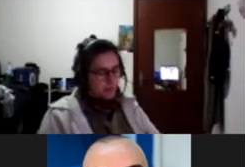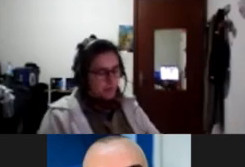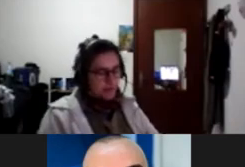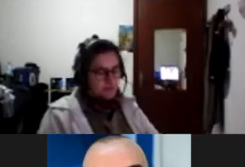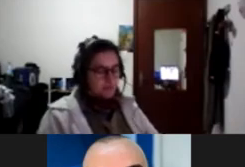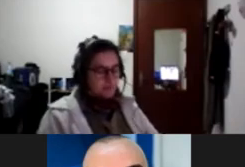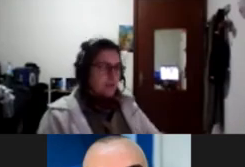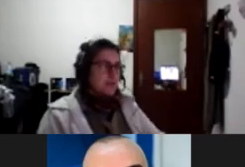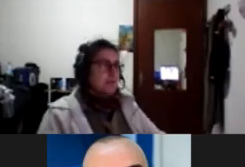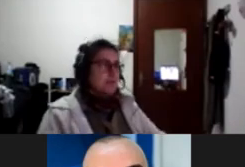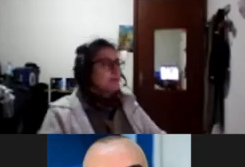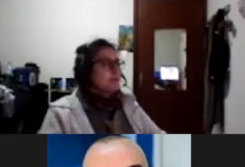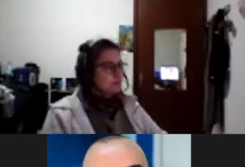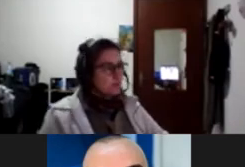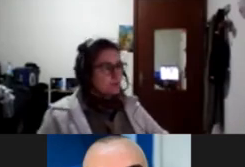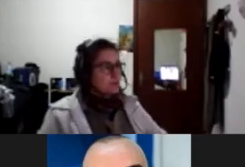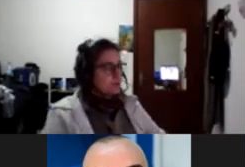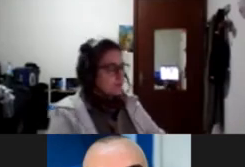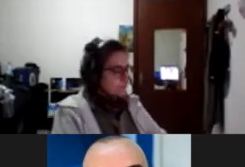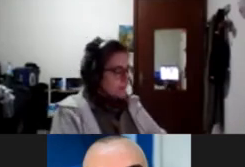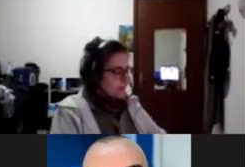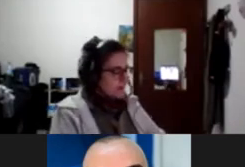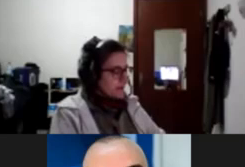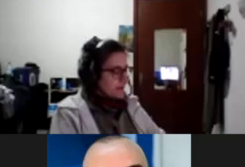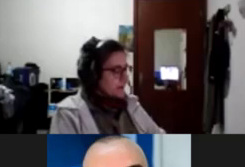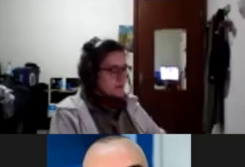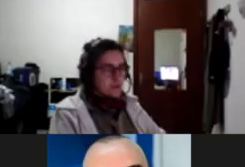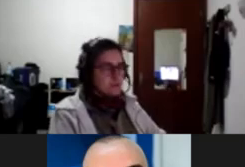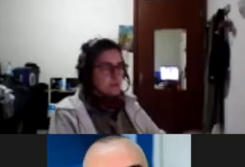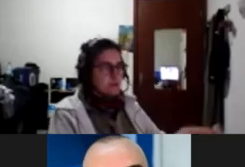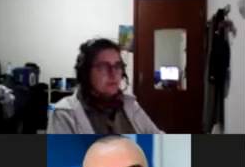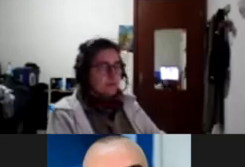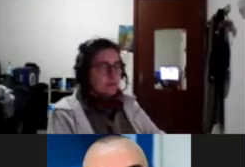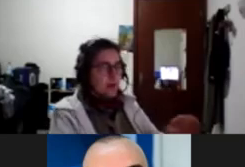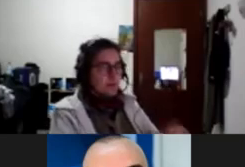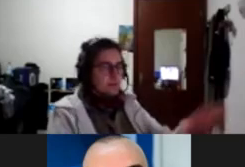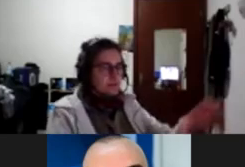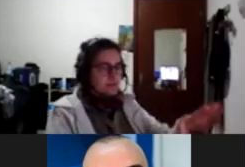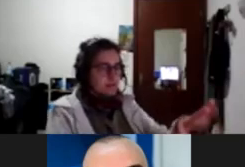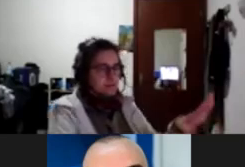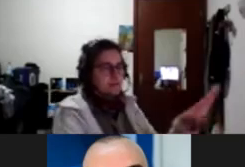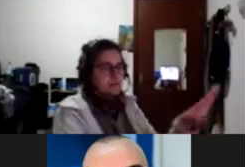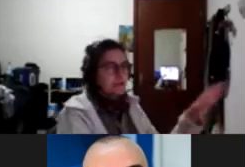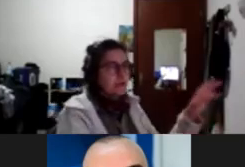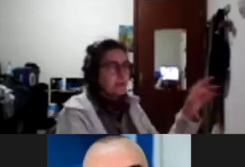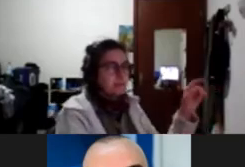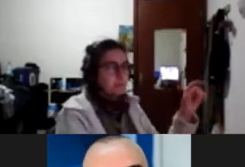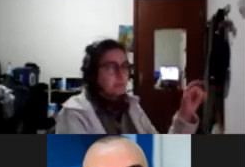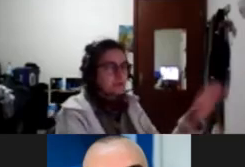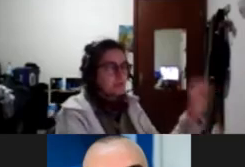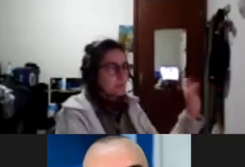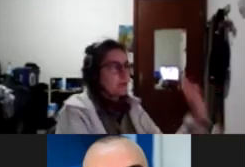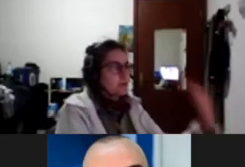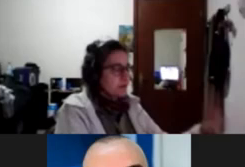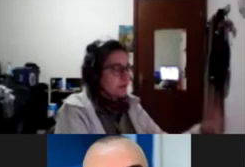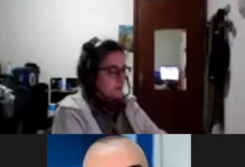fazer algo a mais para mim, para os outros. E aí achei o senhor assim, pá, me inscrevi para assistir.